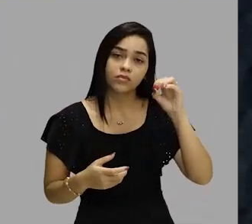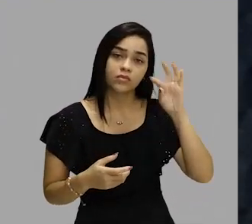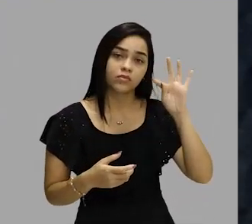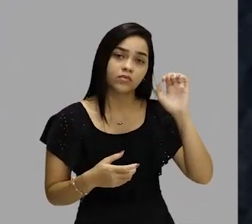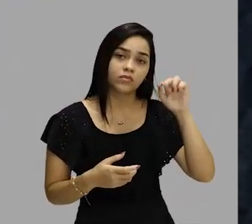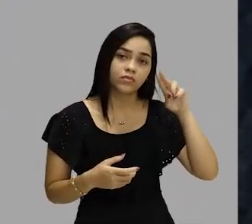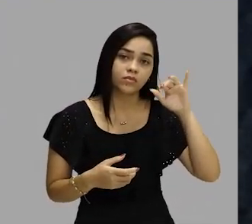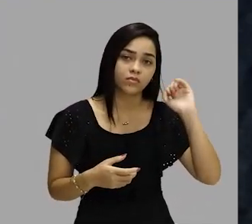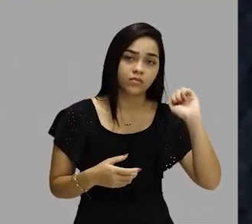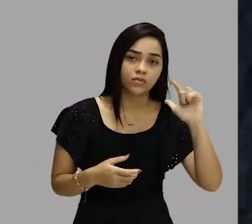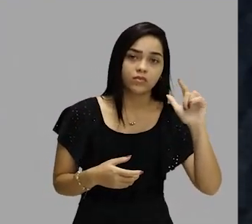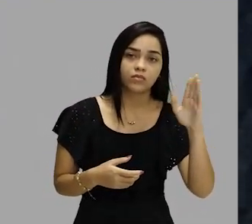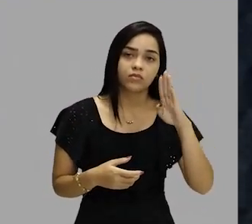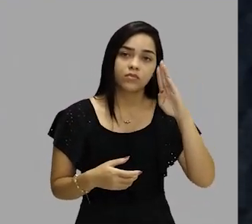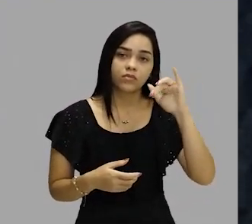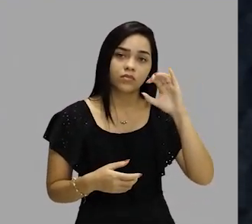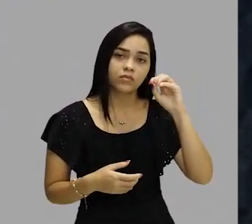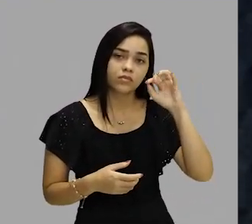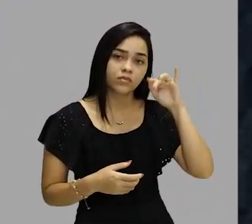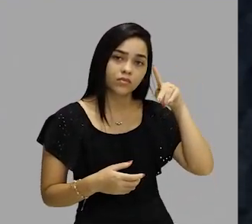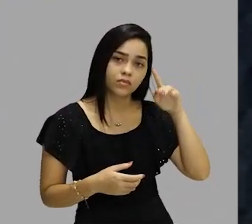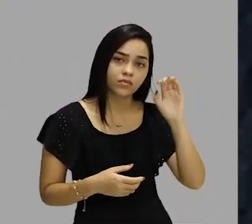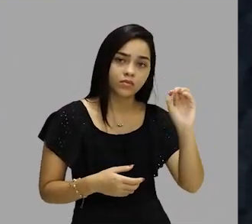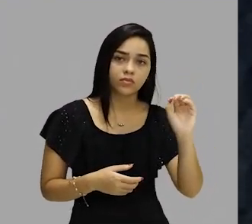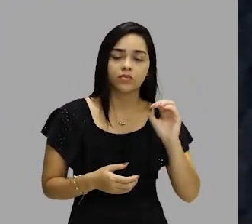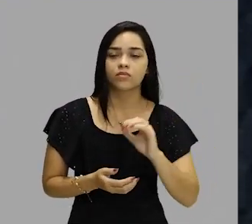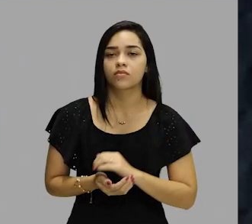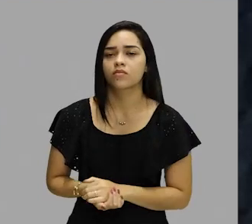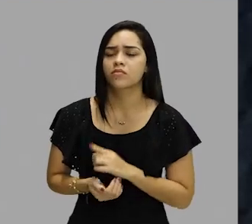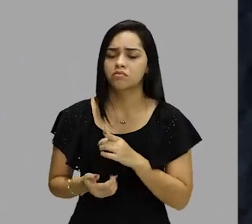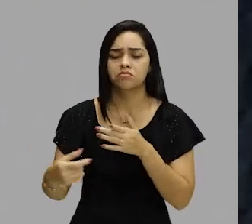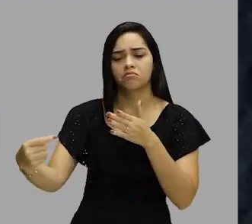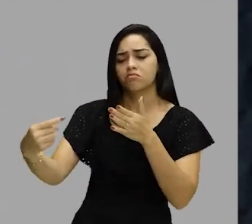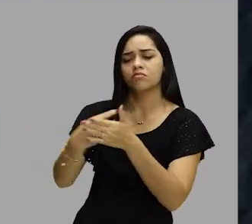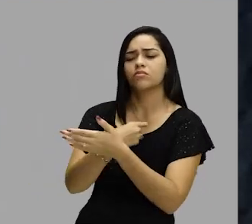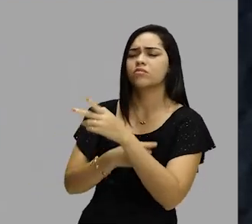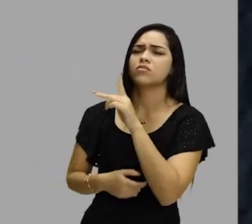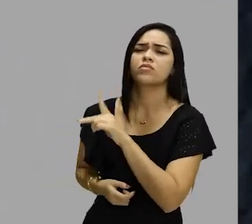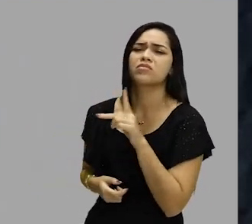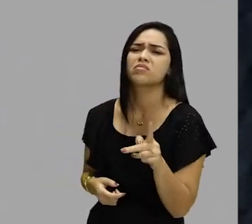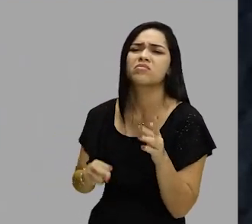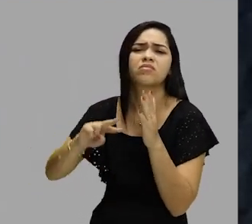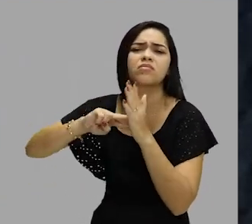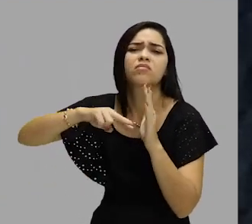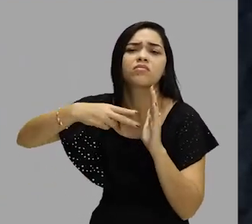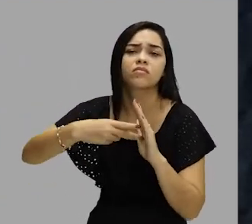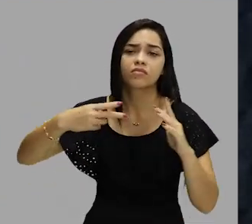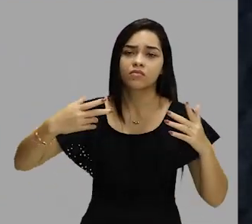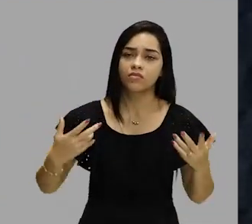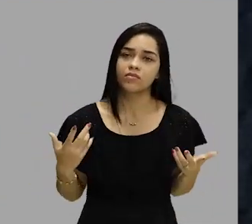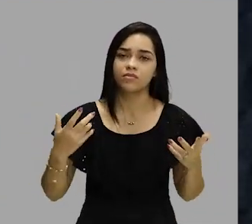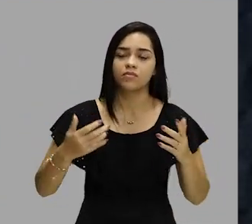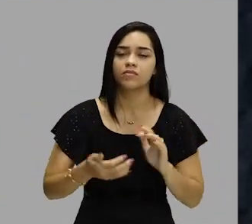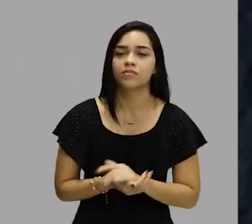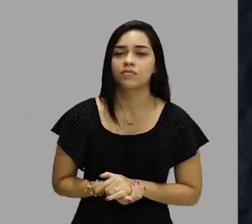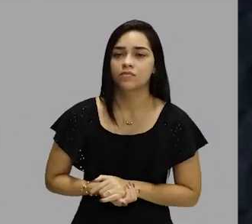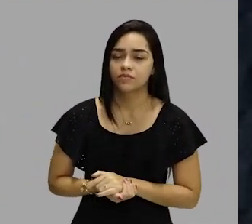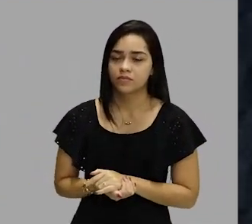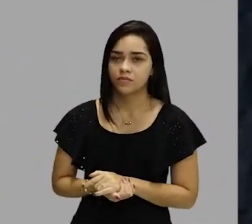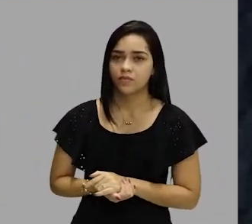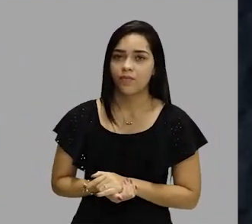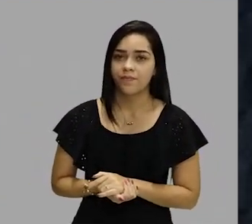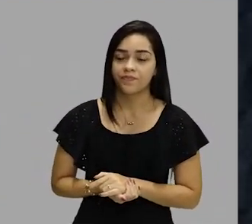potencial biótico. Potencial biótico. Aí você me pergunta, professor, o que é potencial biótico?